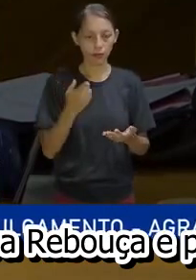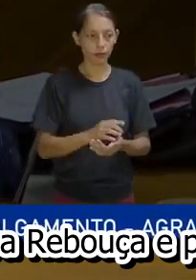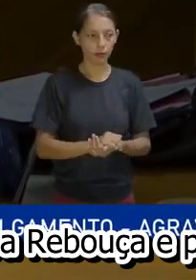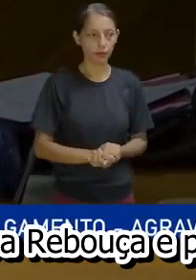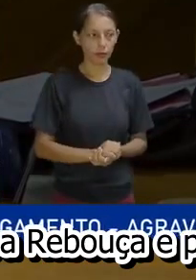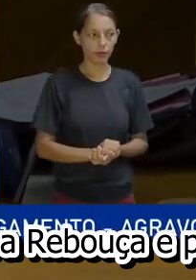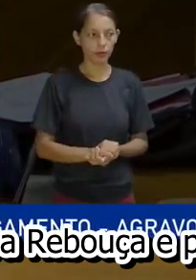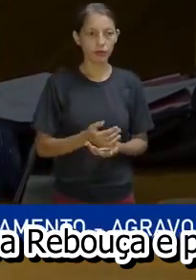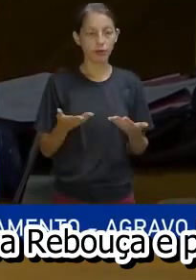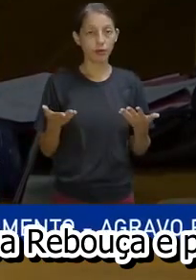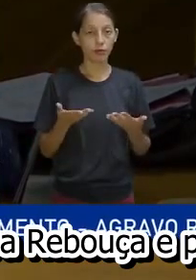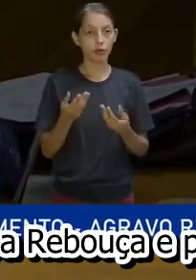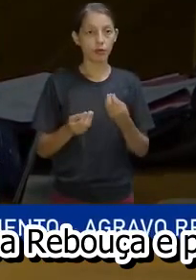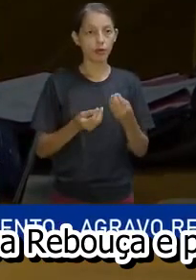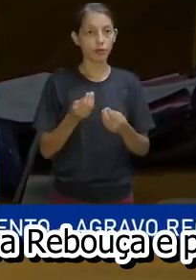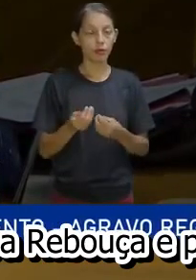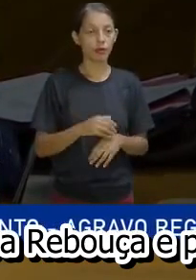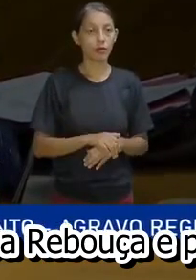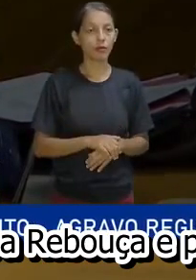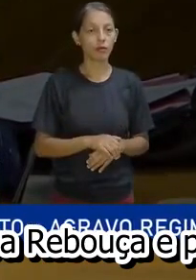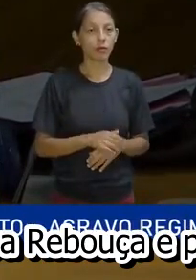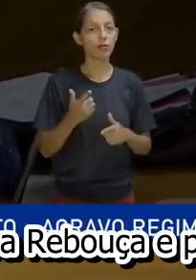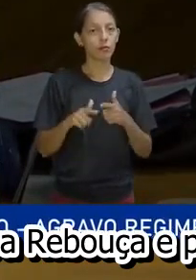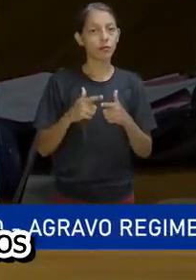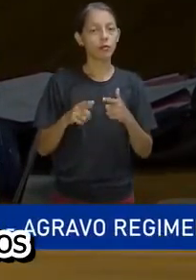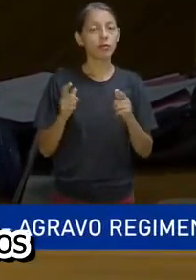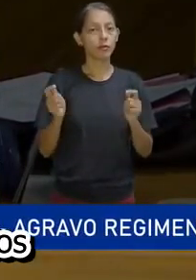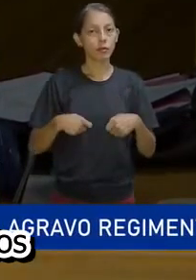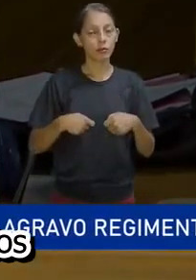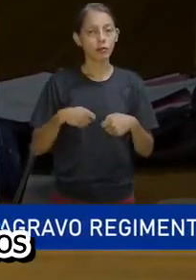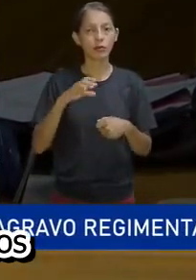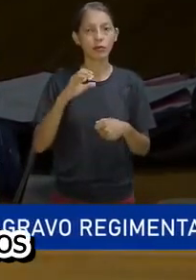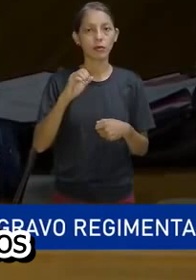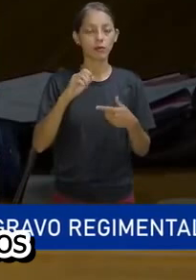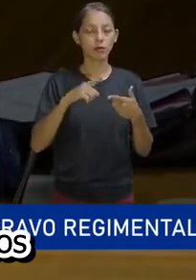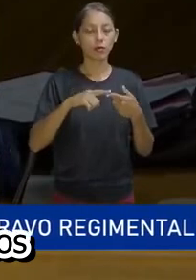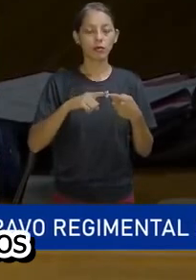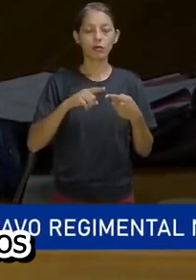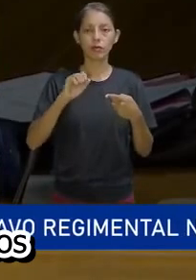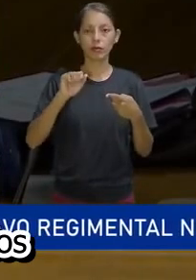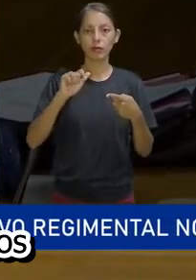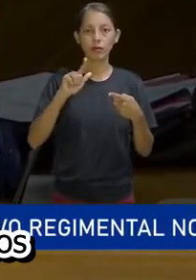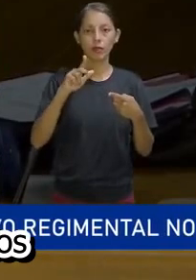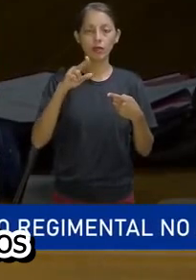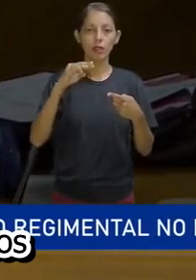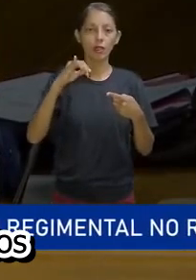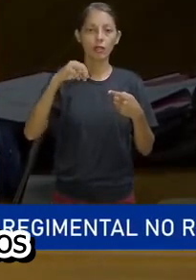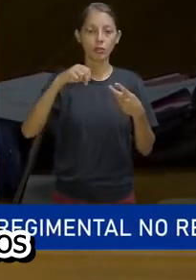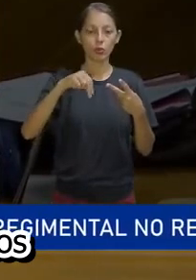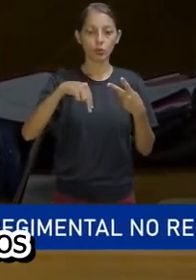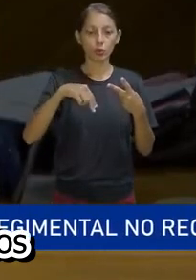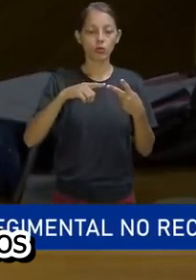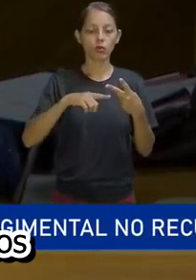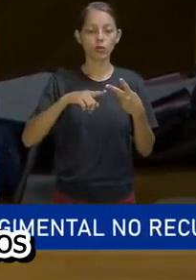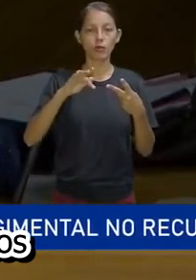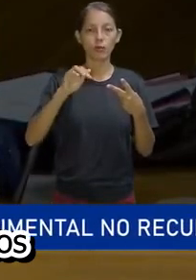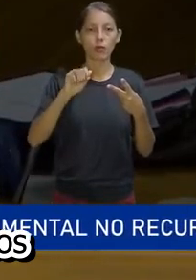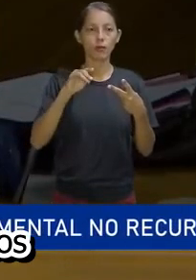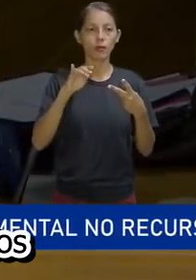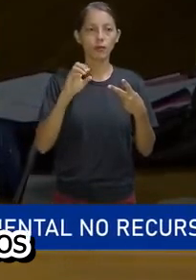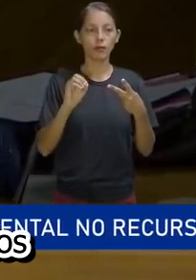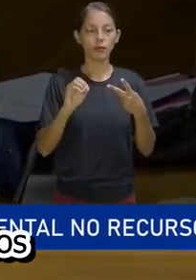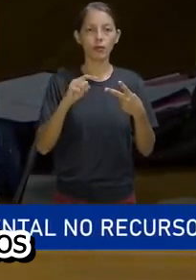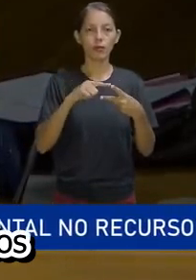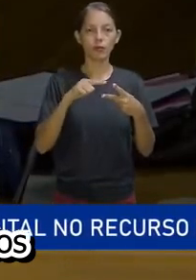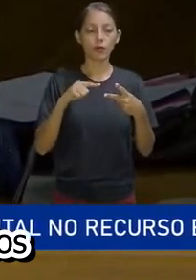de agravos regimentais interpostos por Carlisson da Silva Rebouça e por Fábio Wilson Moreira Jucá,